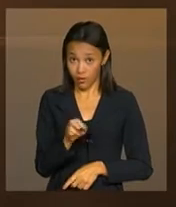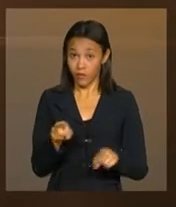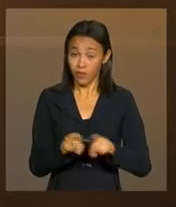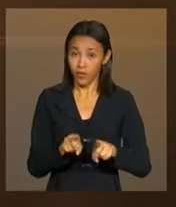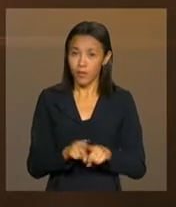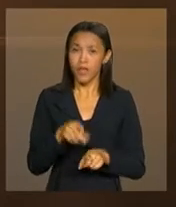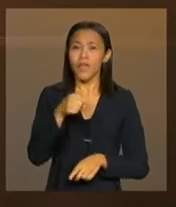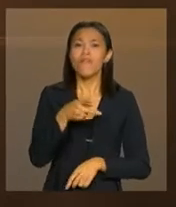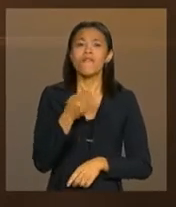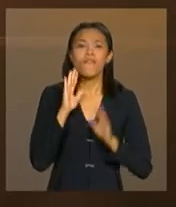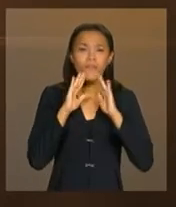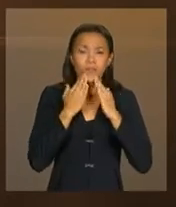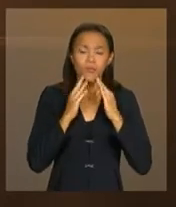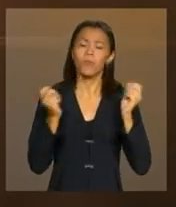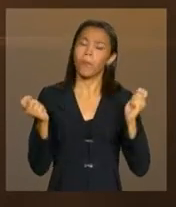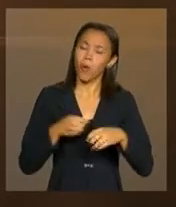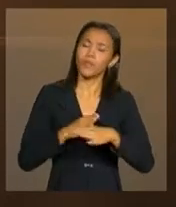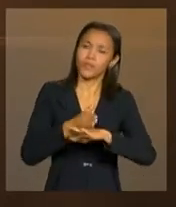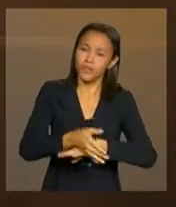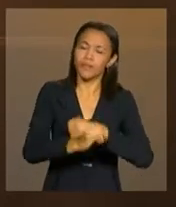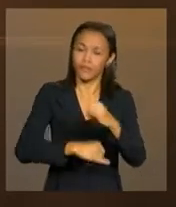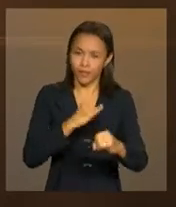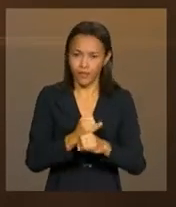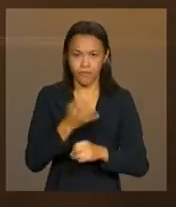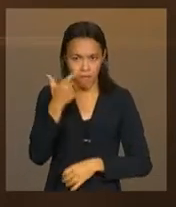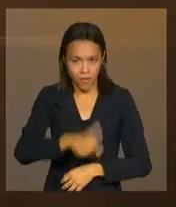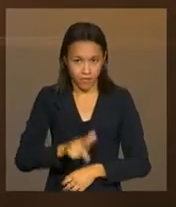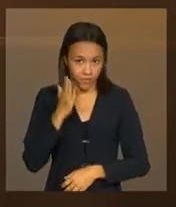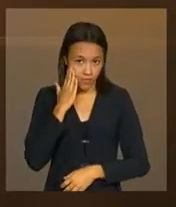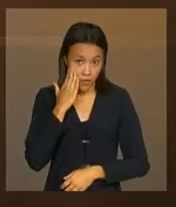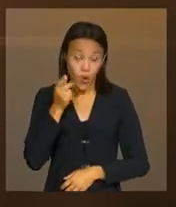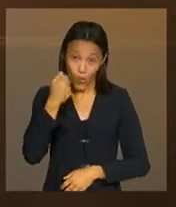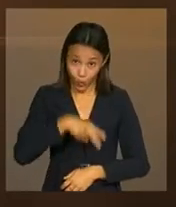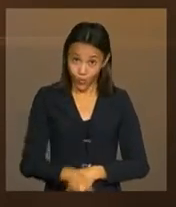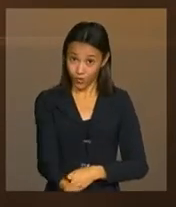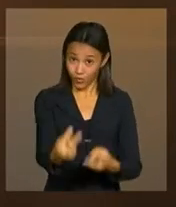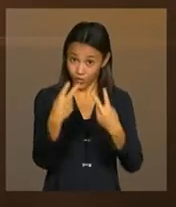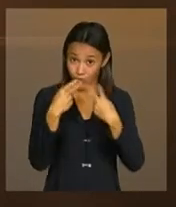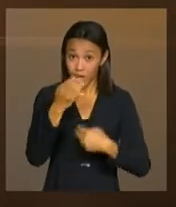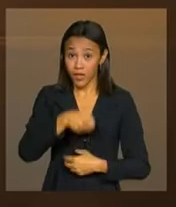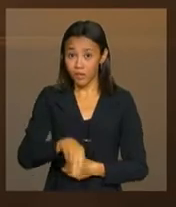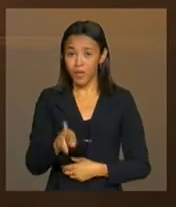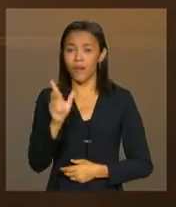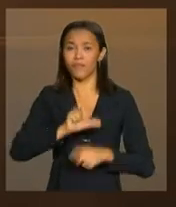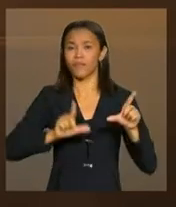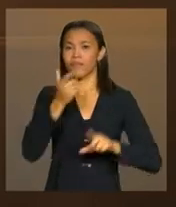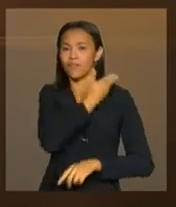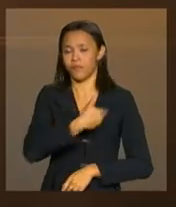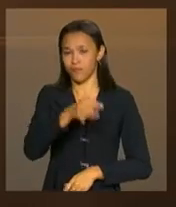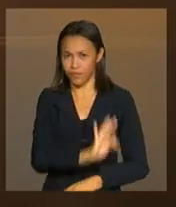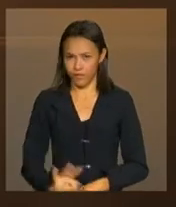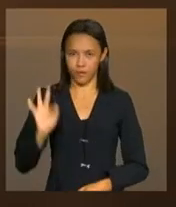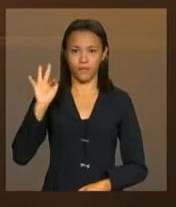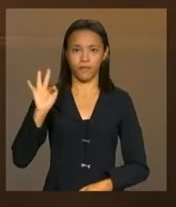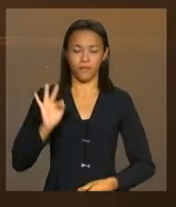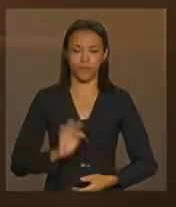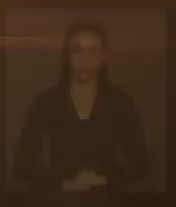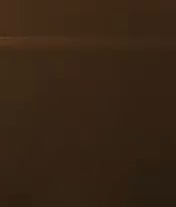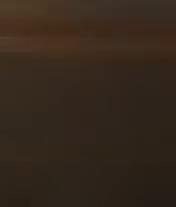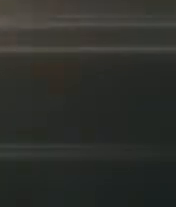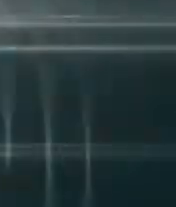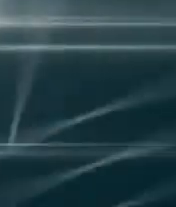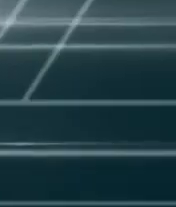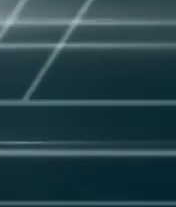twitter.com/tvnbr e facebook.com/tvnbr. Continue com a gente, NBR, a TV do Governo Federal.